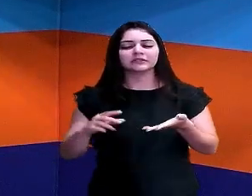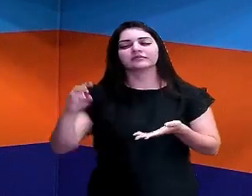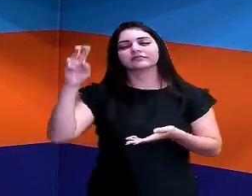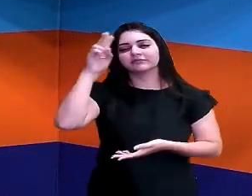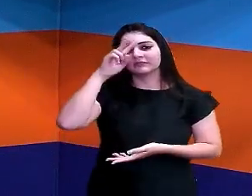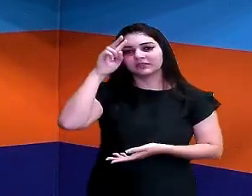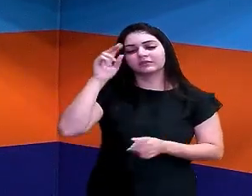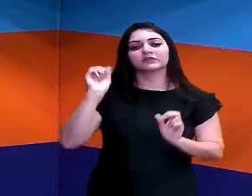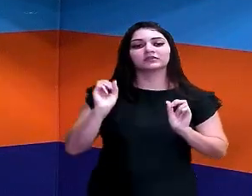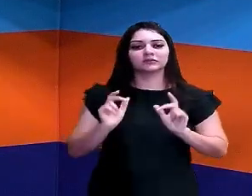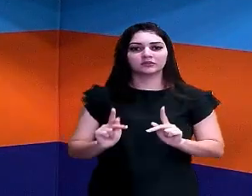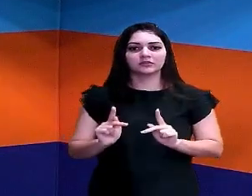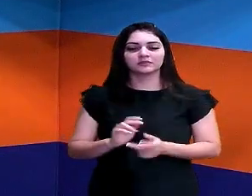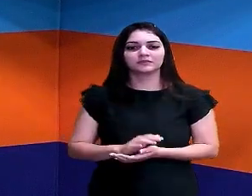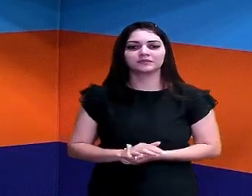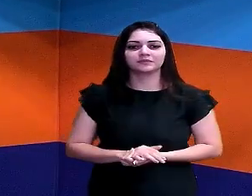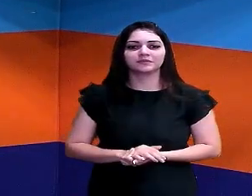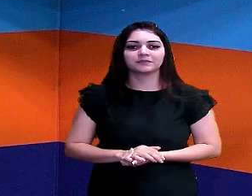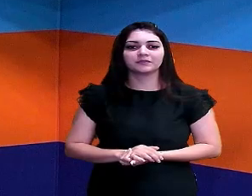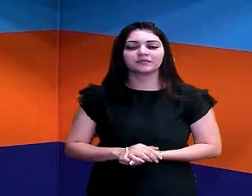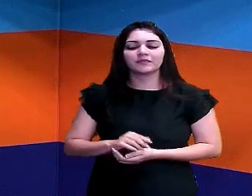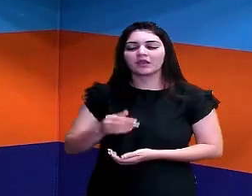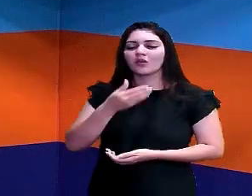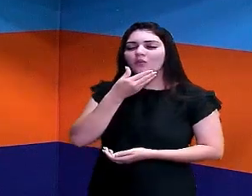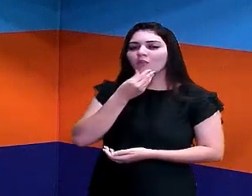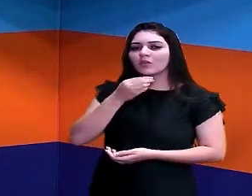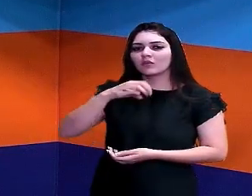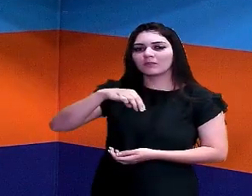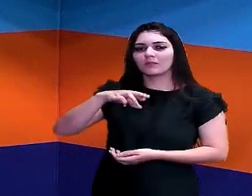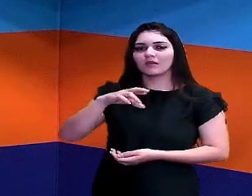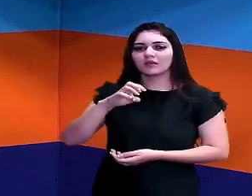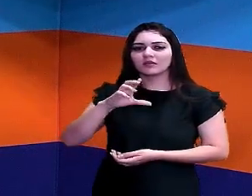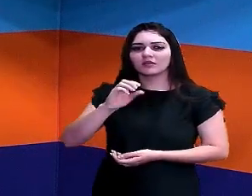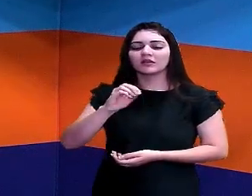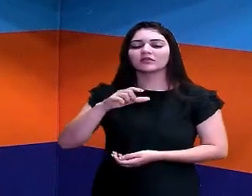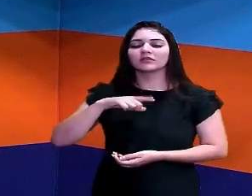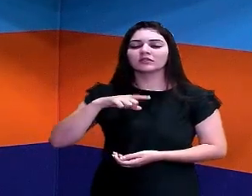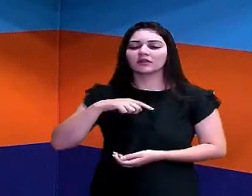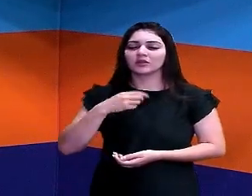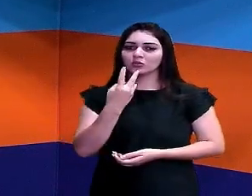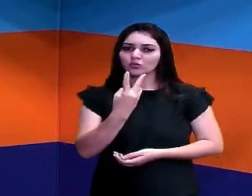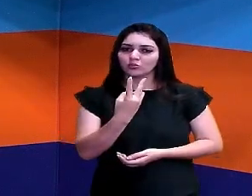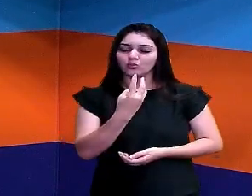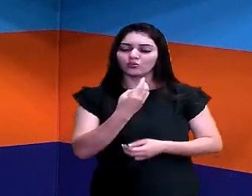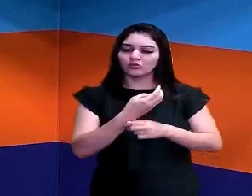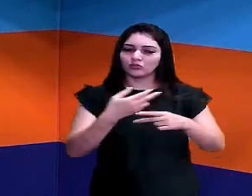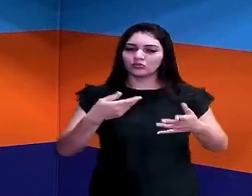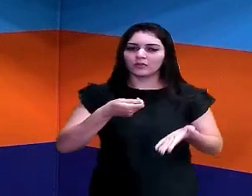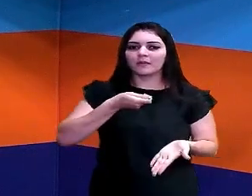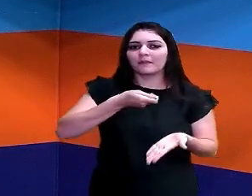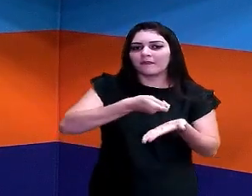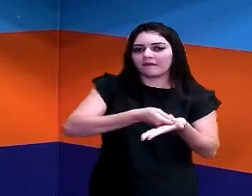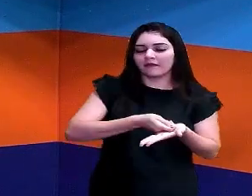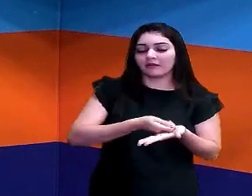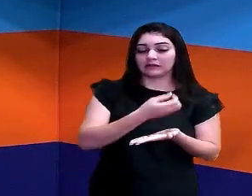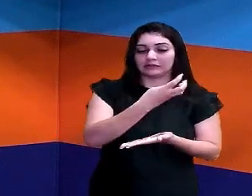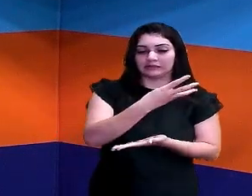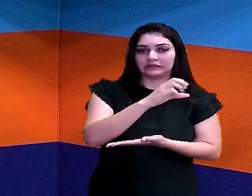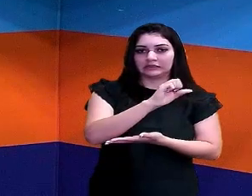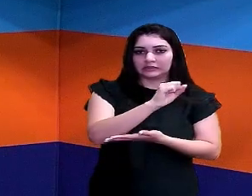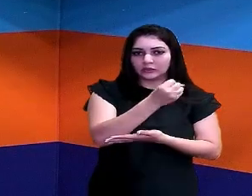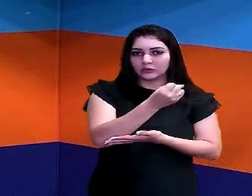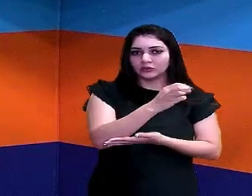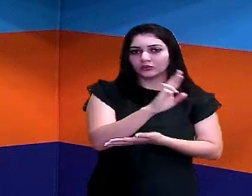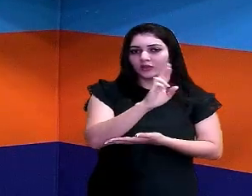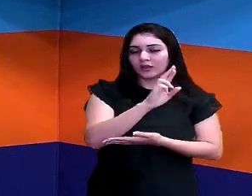tá? Ó, Marcelo, ele tem duas dívidas para pagar. Uma de R$38,00. E